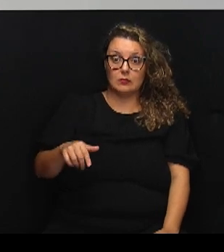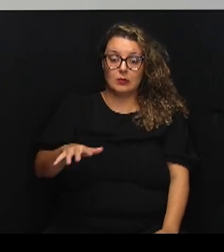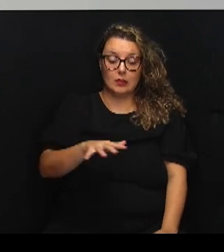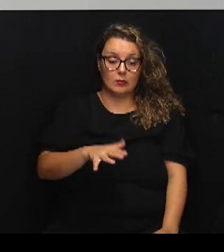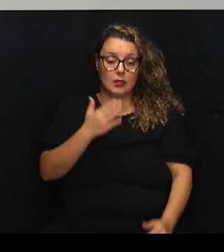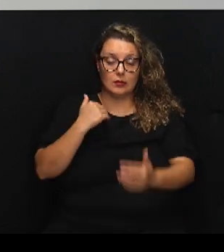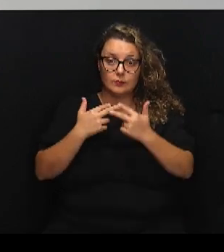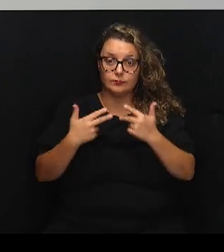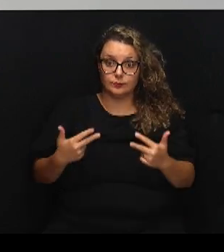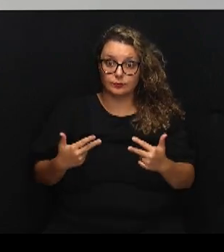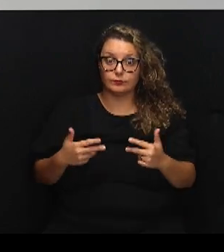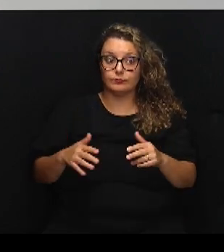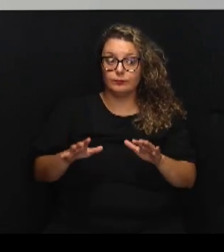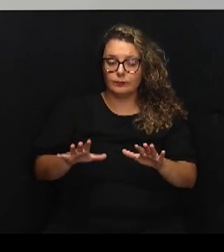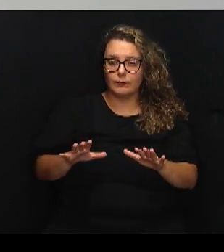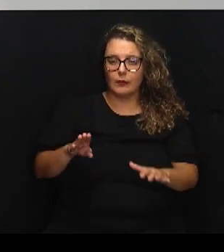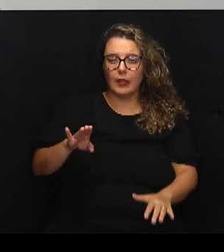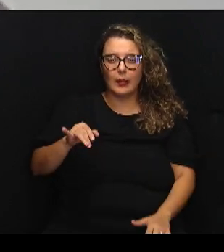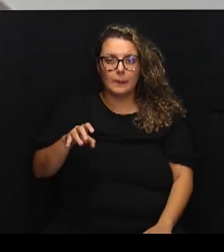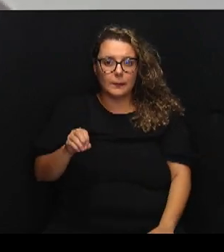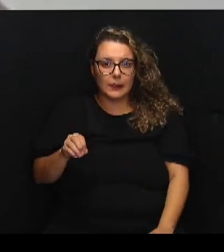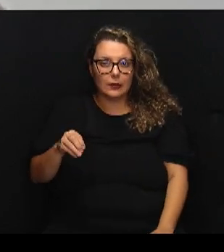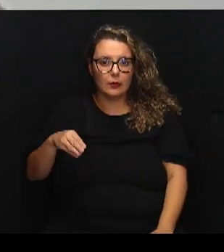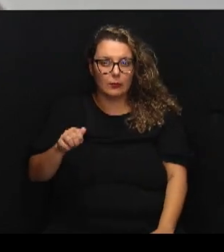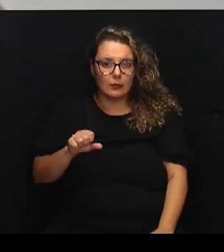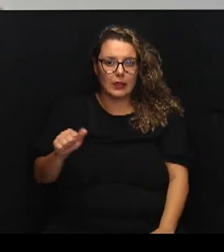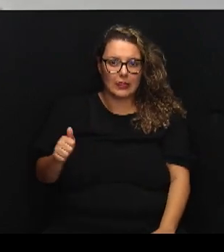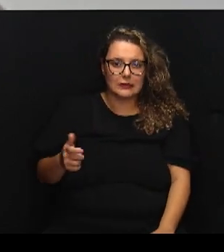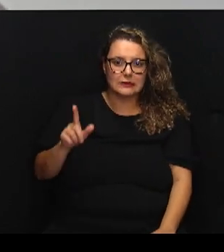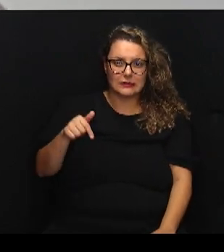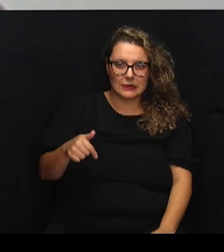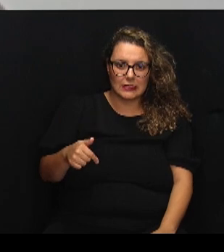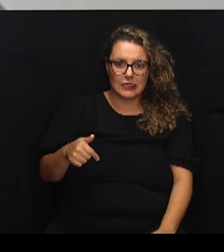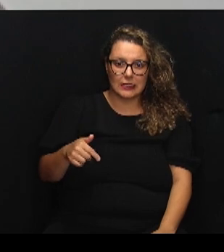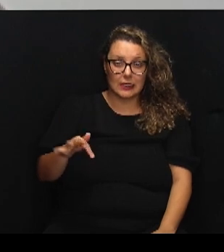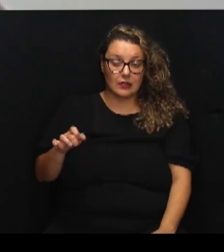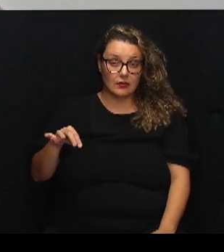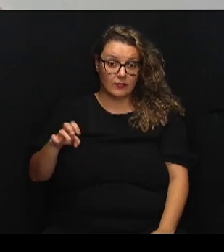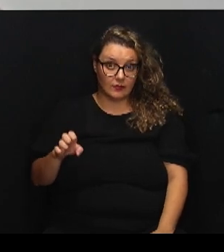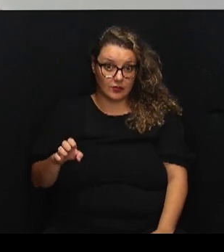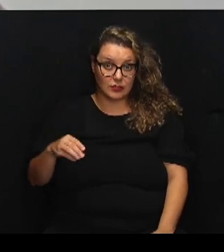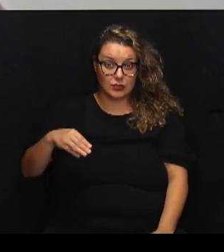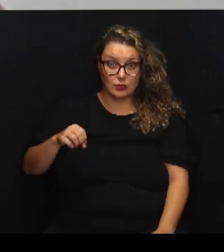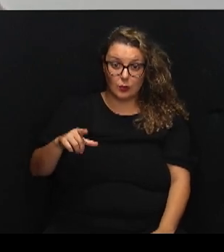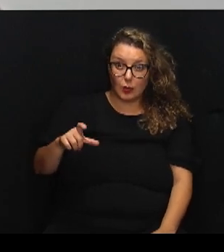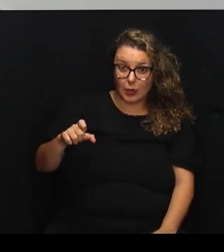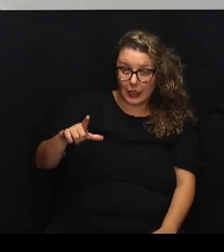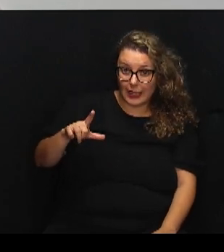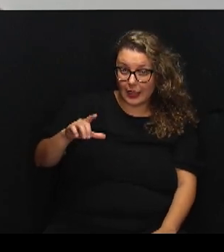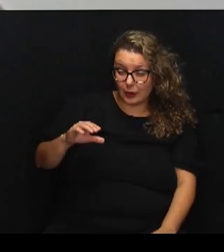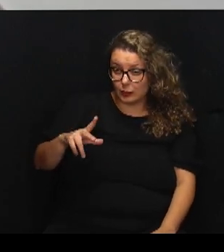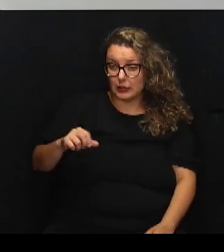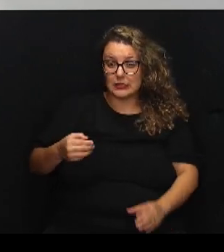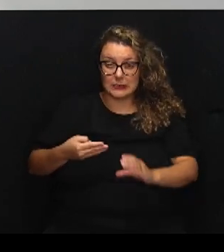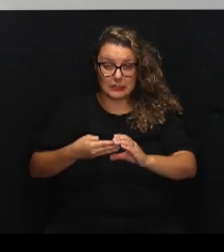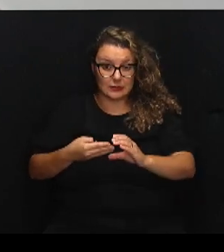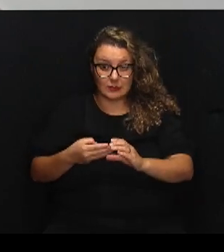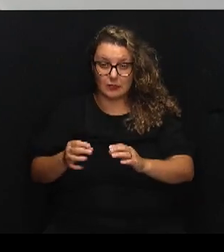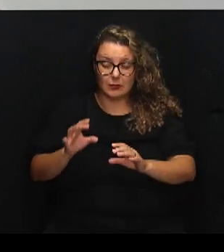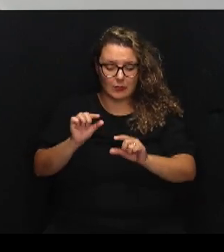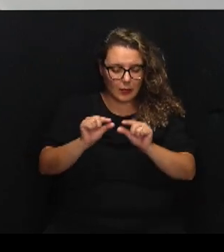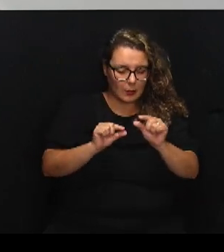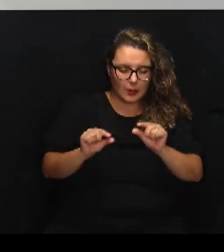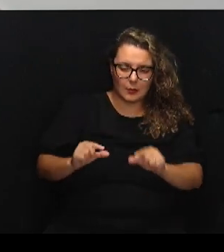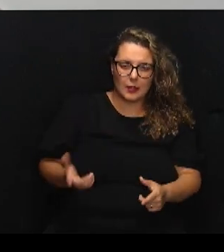nobre possível é de destinar para alimentos. Só que biomassa também é fonte de moléculas, de partículas,